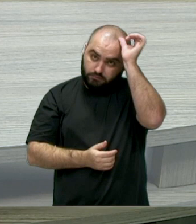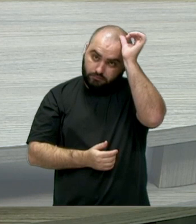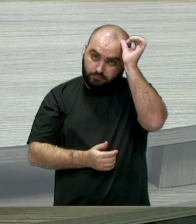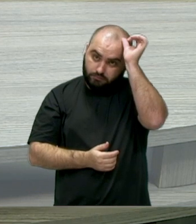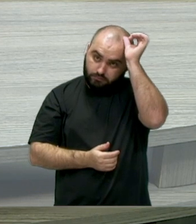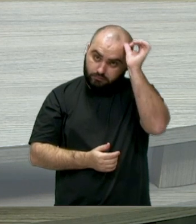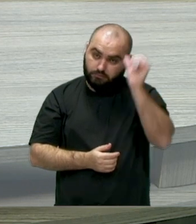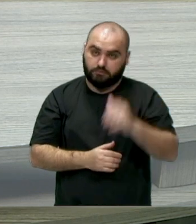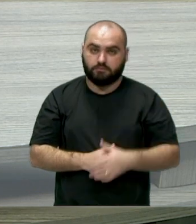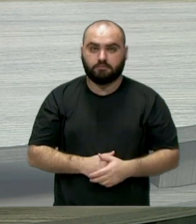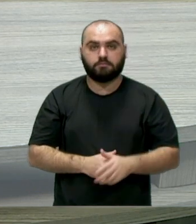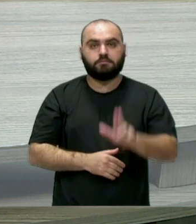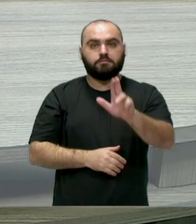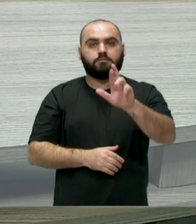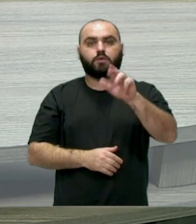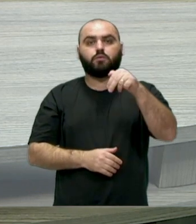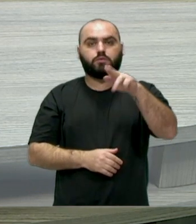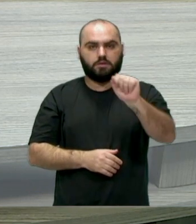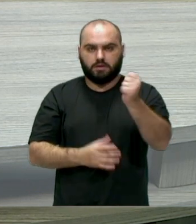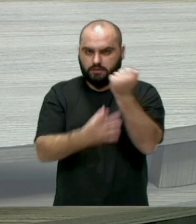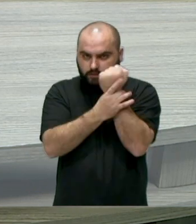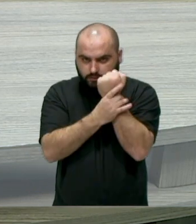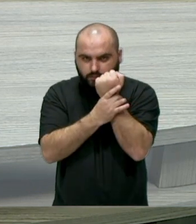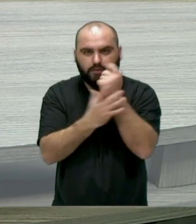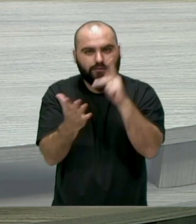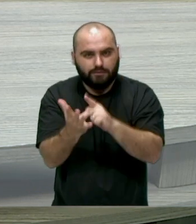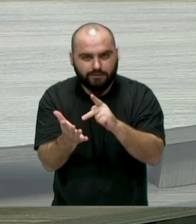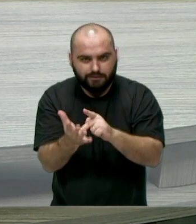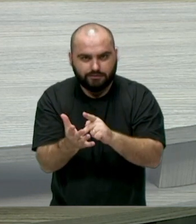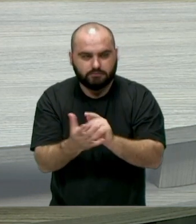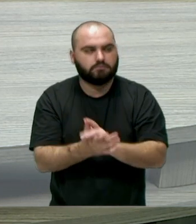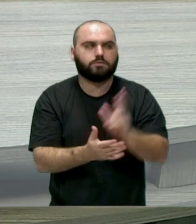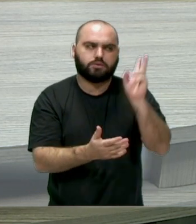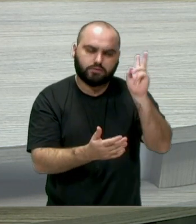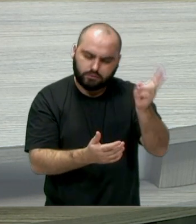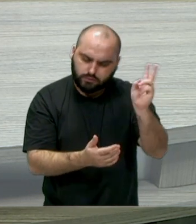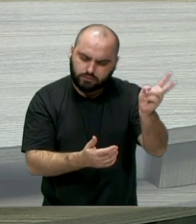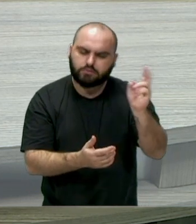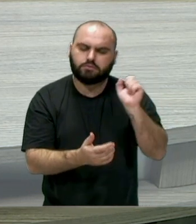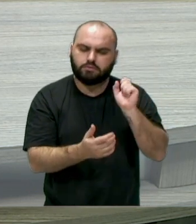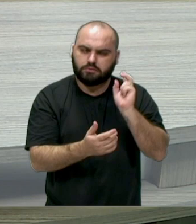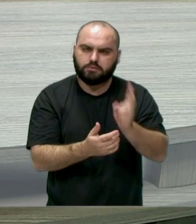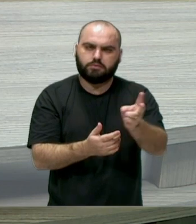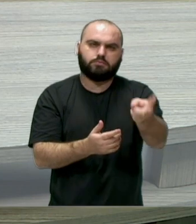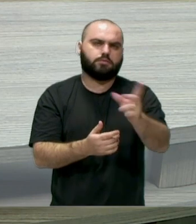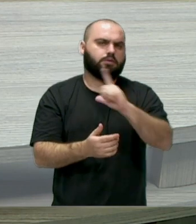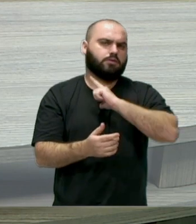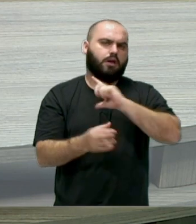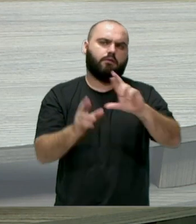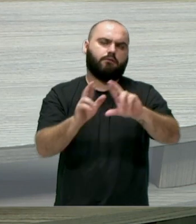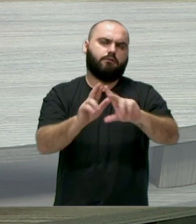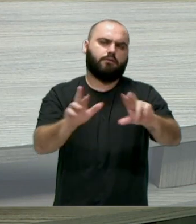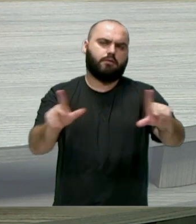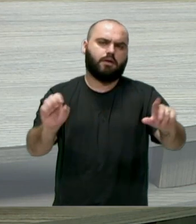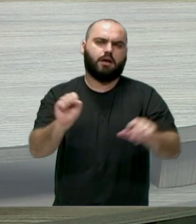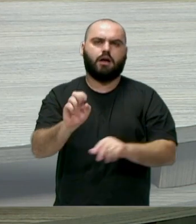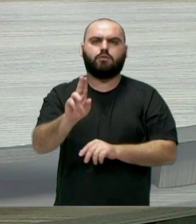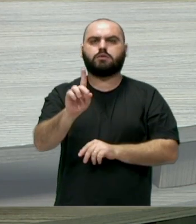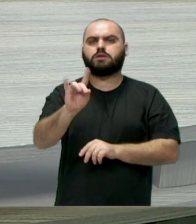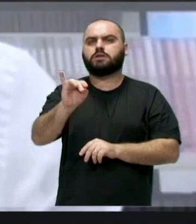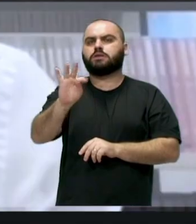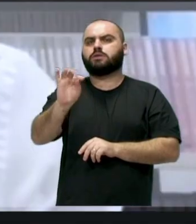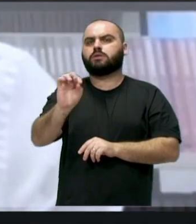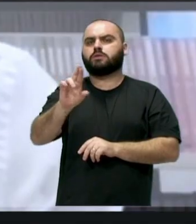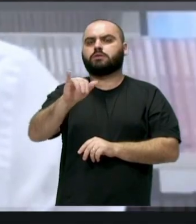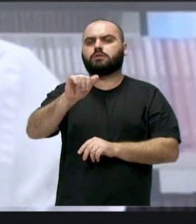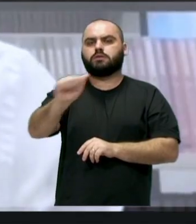Exatamente. A urna é segura, nunca é demais Sem dúvida falar, né? alguma. E tem vários mecanismos de auditoria. Nós queremos a